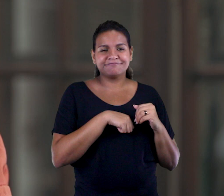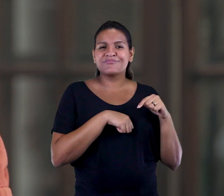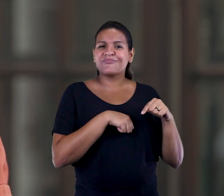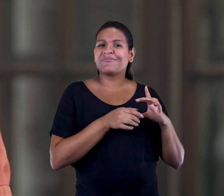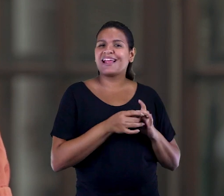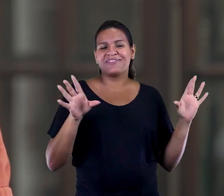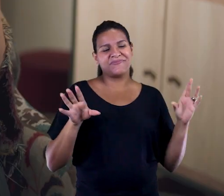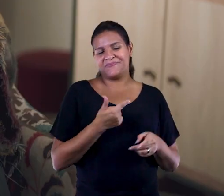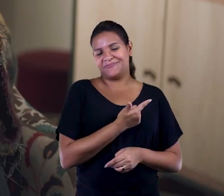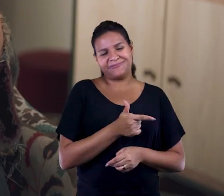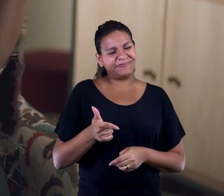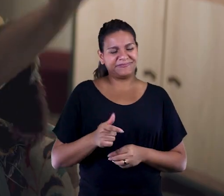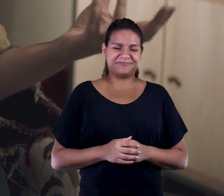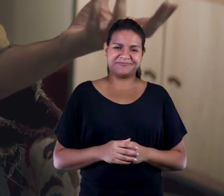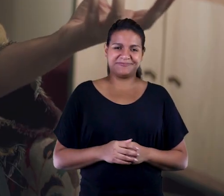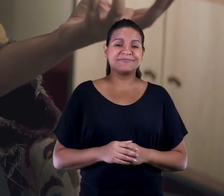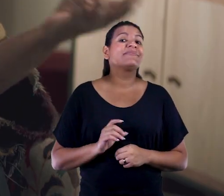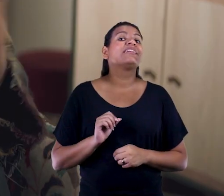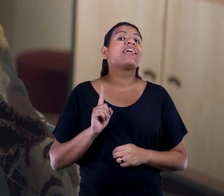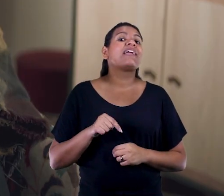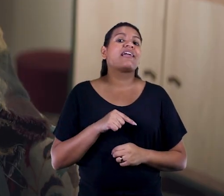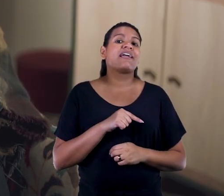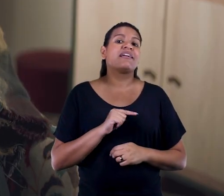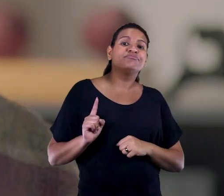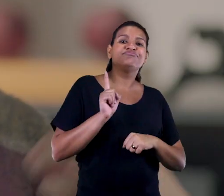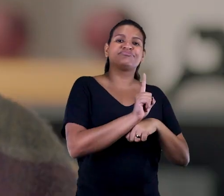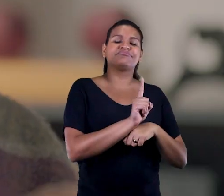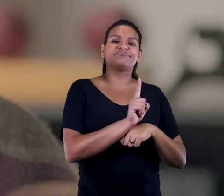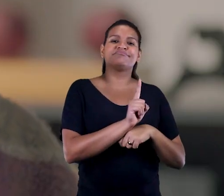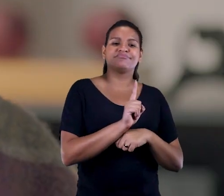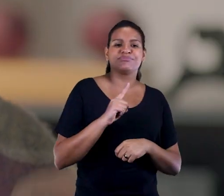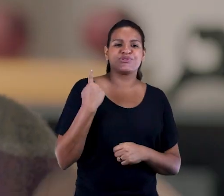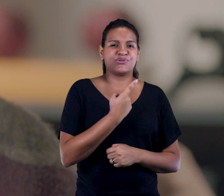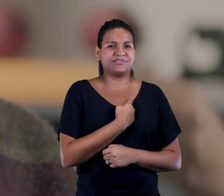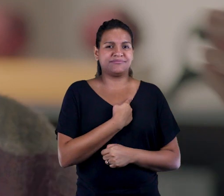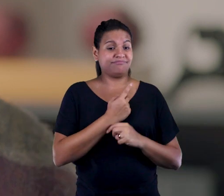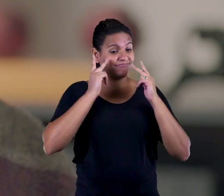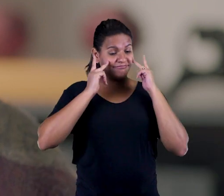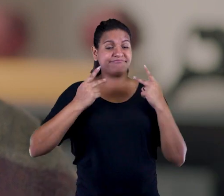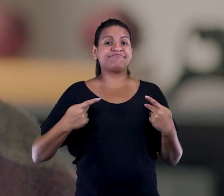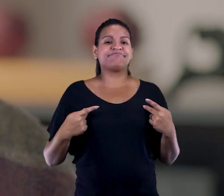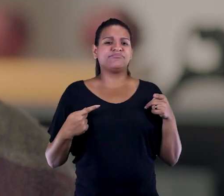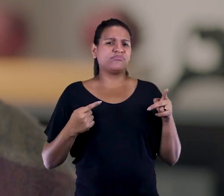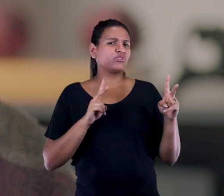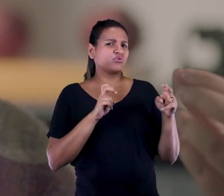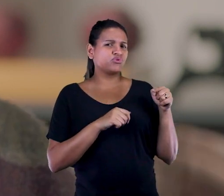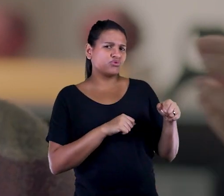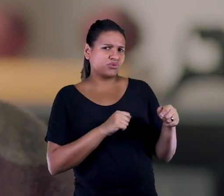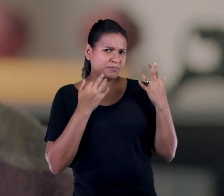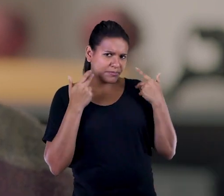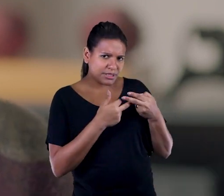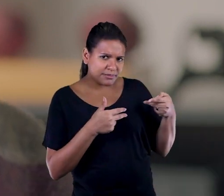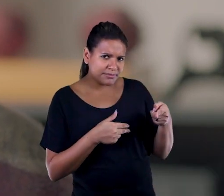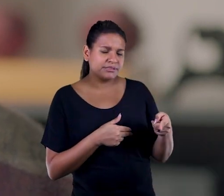animais não são livres. Então, quem fala pelos animais somos nós. Nós temos que tomar muito cuidado em como a gente fala sobre esses animais, porque